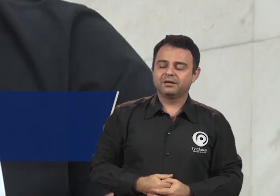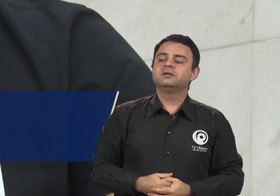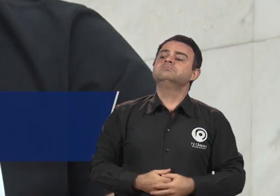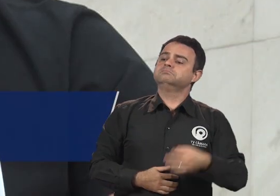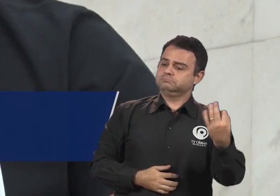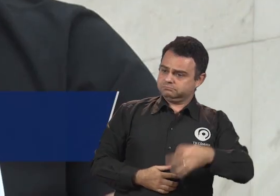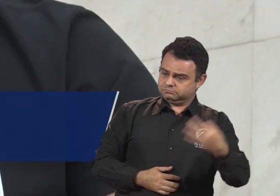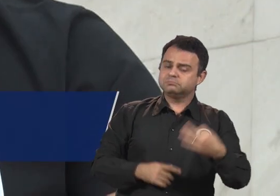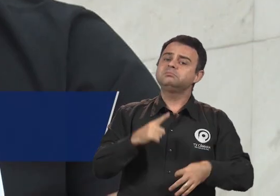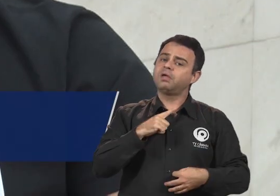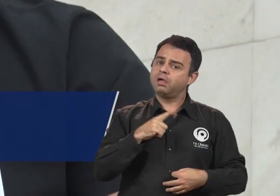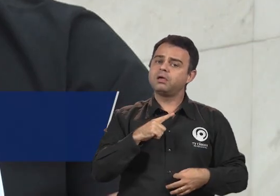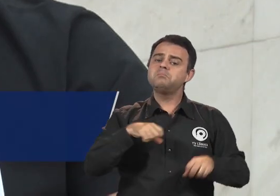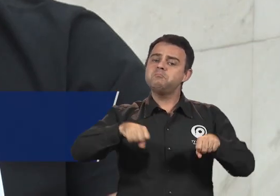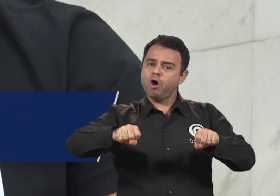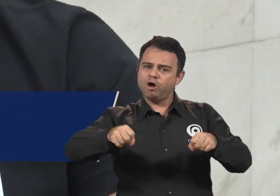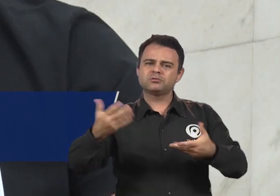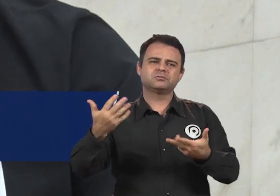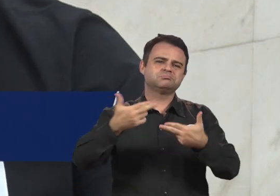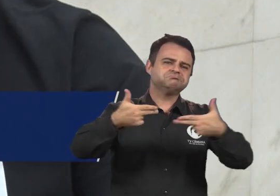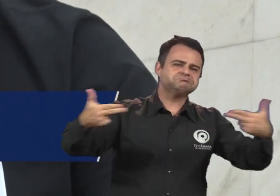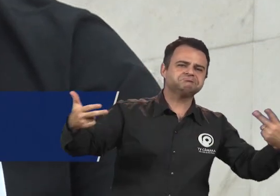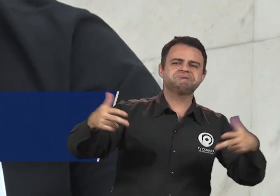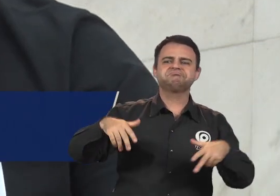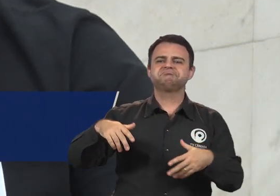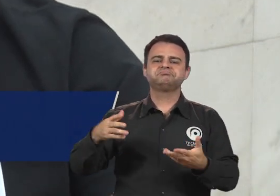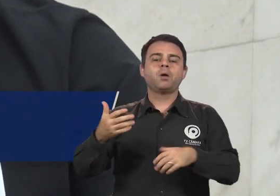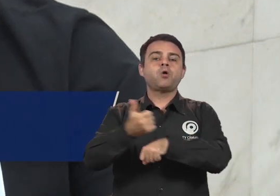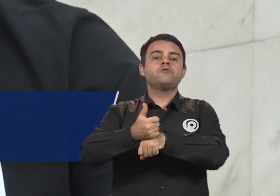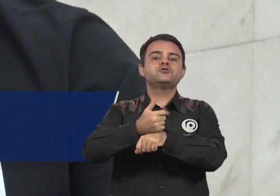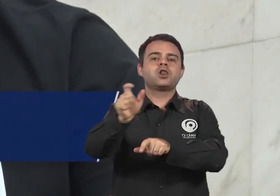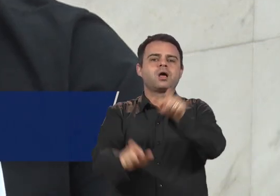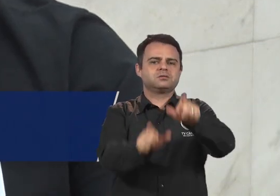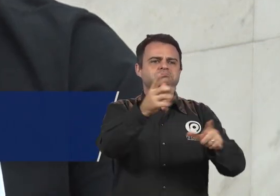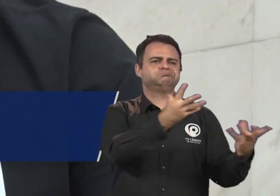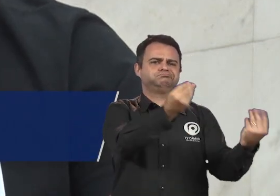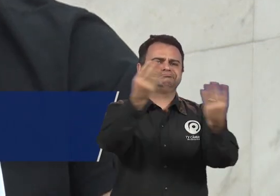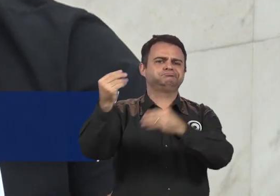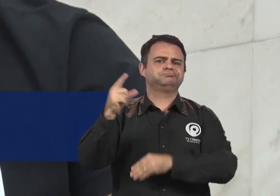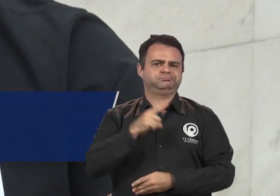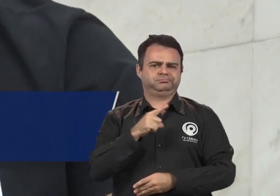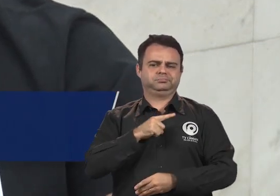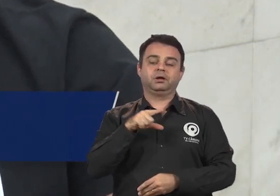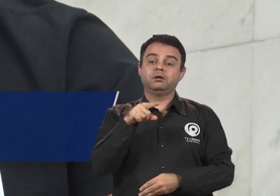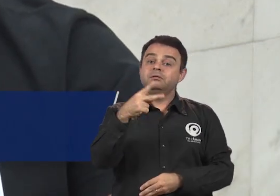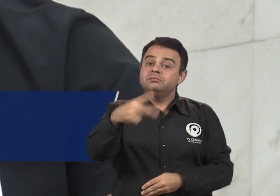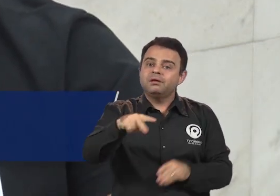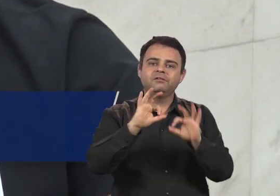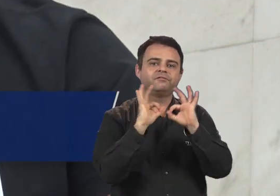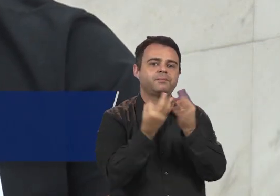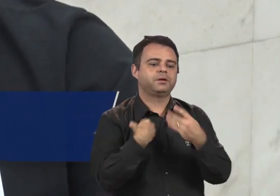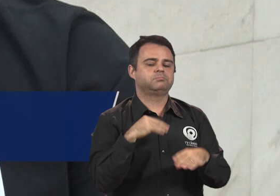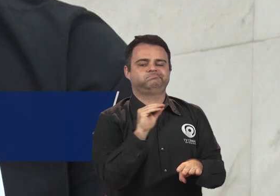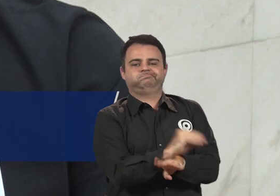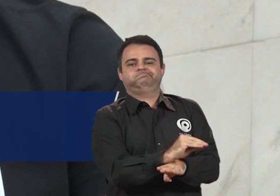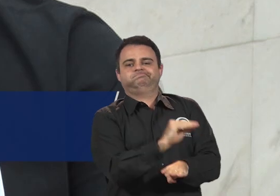ainda acontece, mas aquele profissional que está ali, que leva o sustento da casa dele, da família dele, que